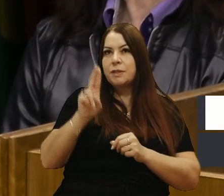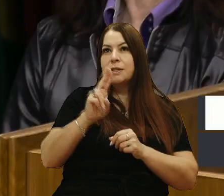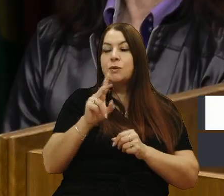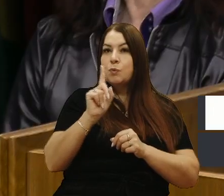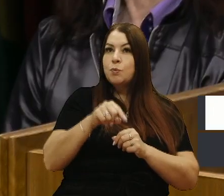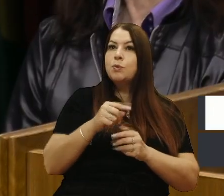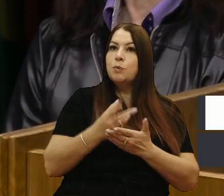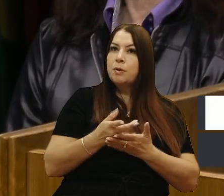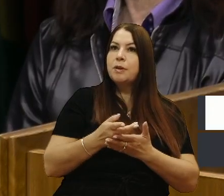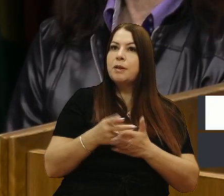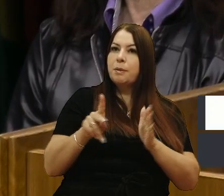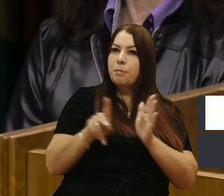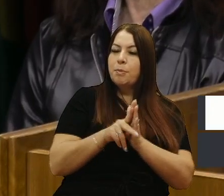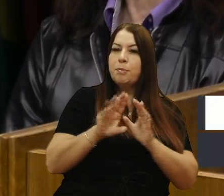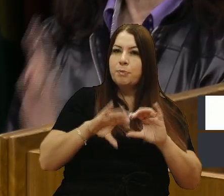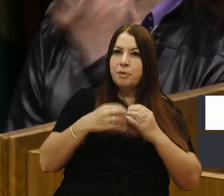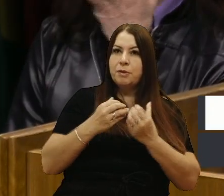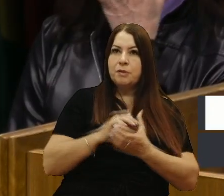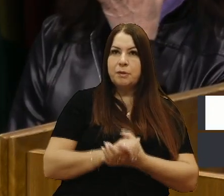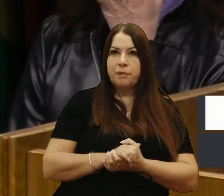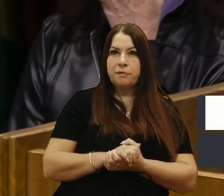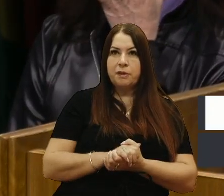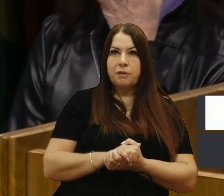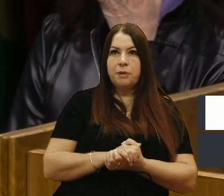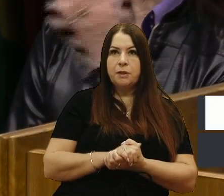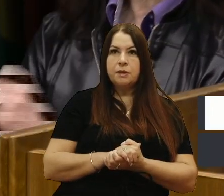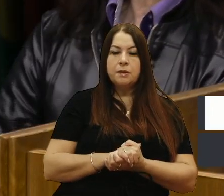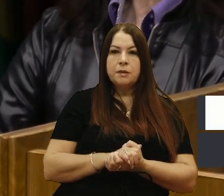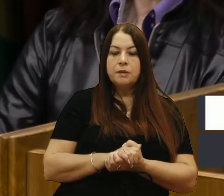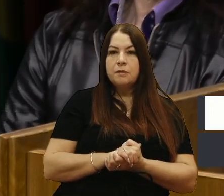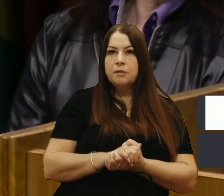quanto ela é da própria comunidade.